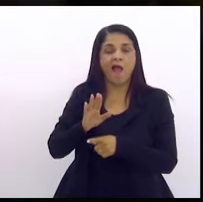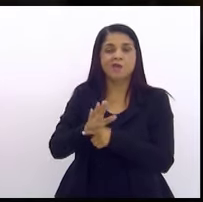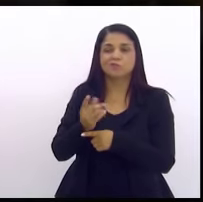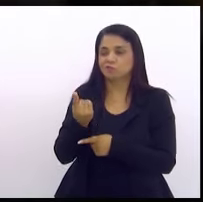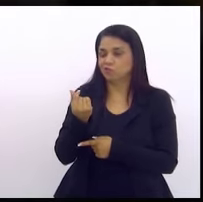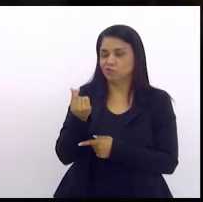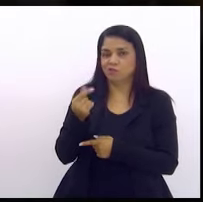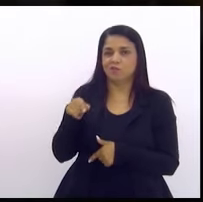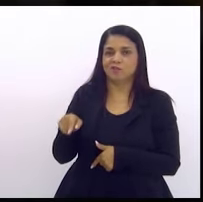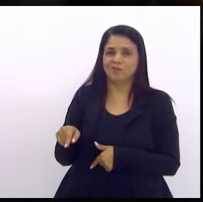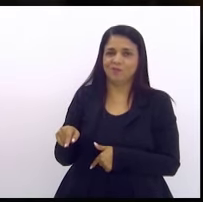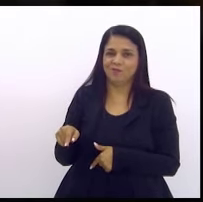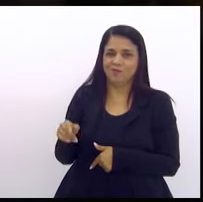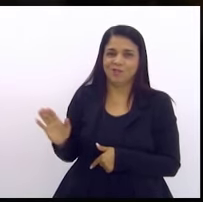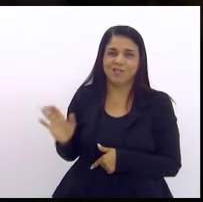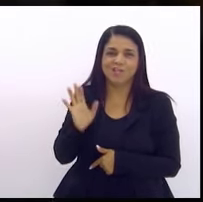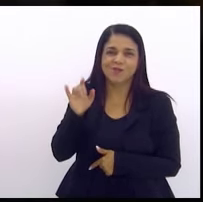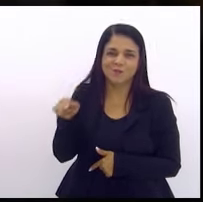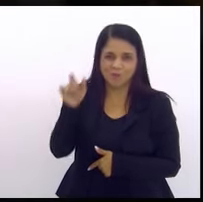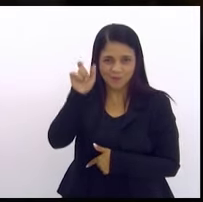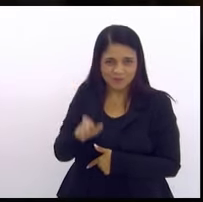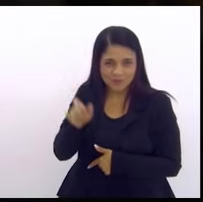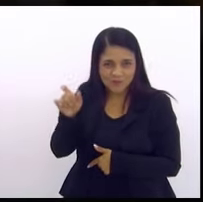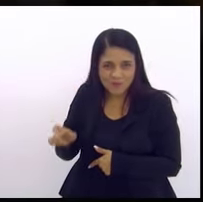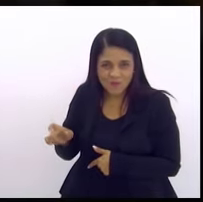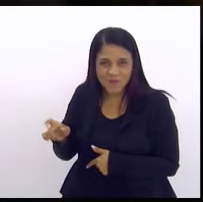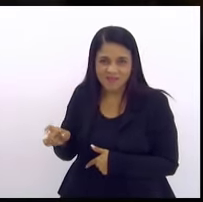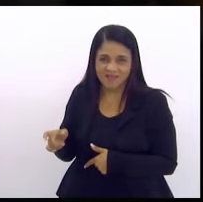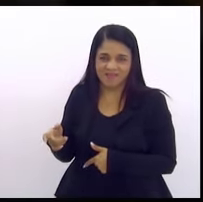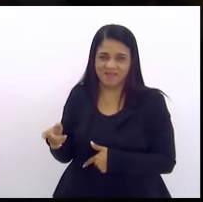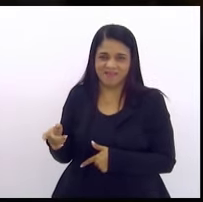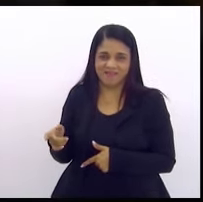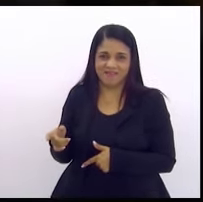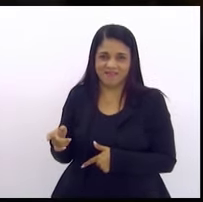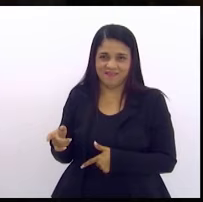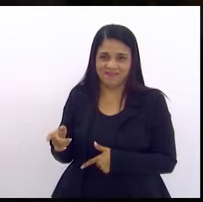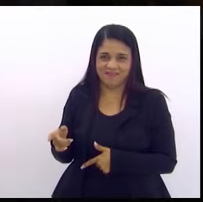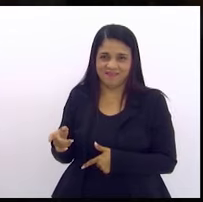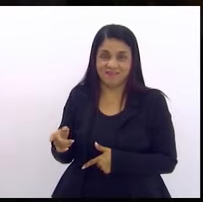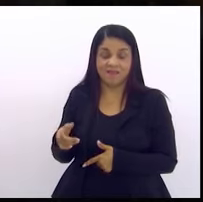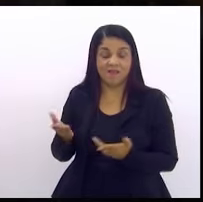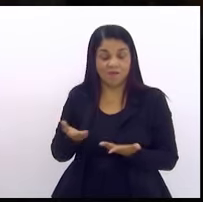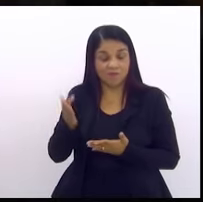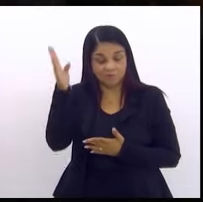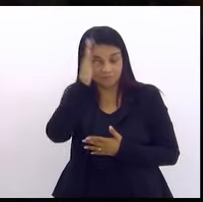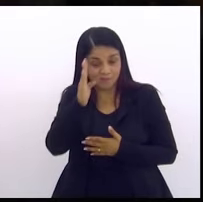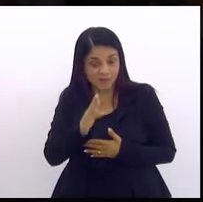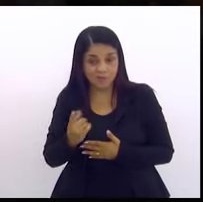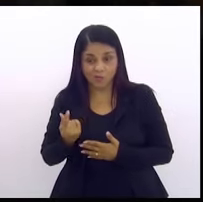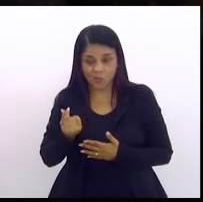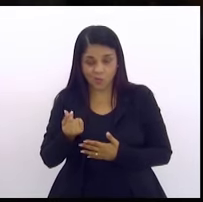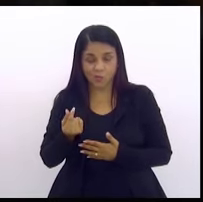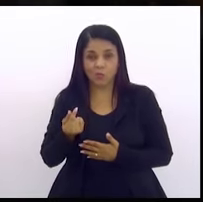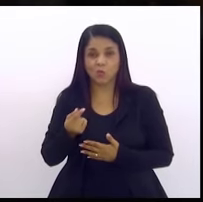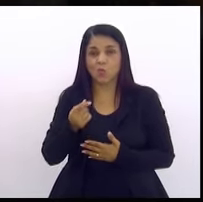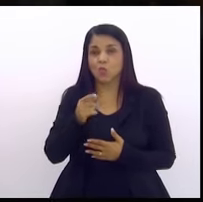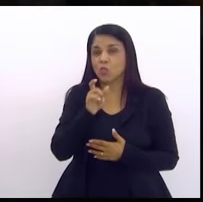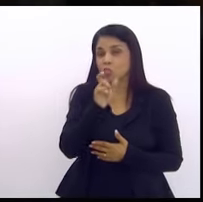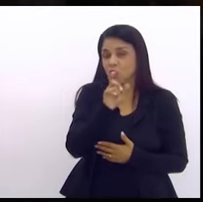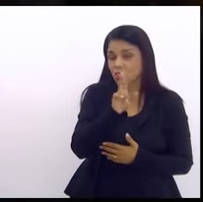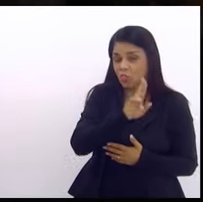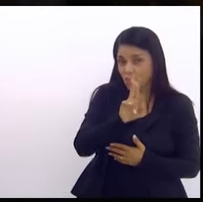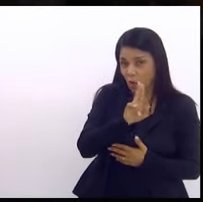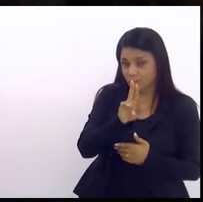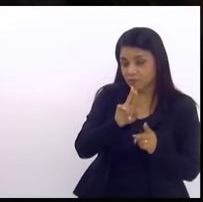são ricos. E é importante, quando a gente olha a riqueza no Brasil e olha os sobrenomes, esses são